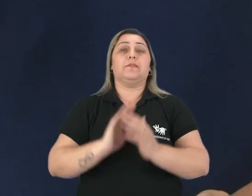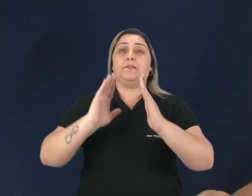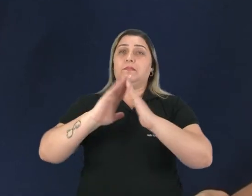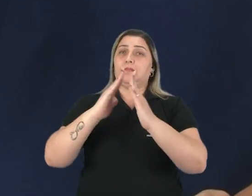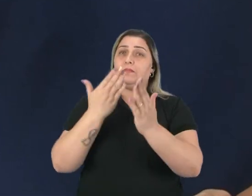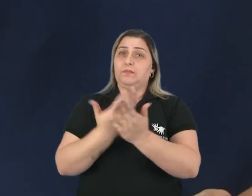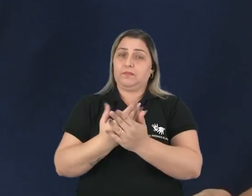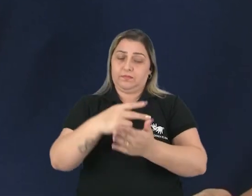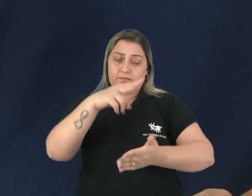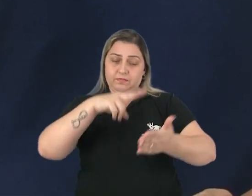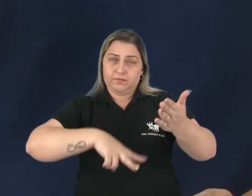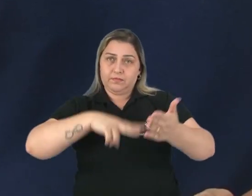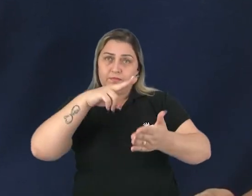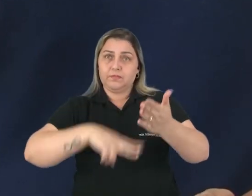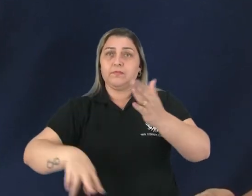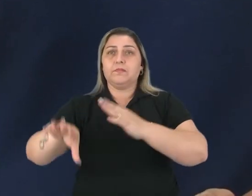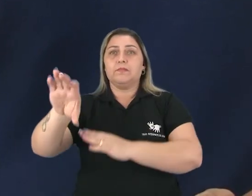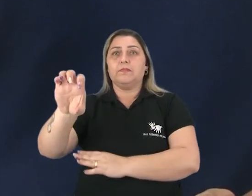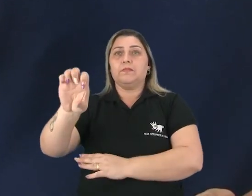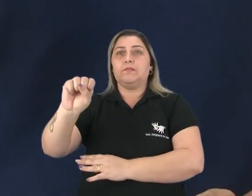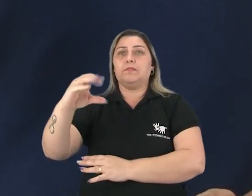Vamos ler esta palavra?